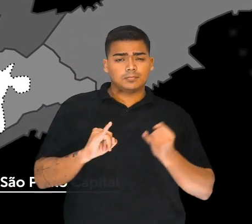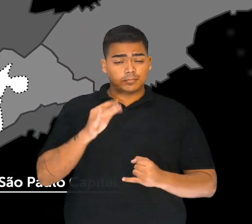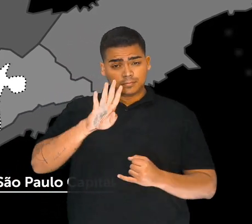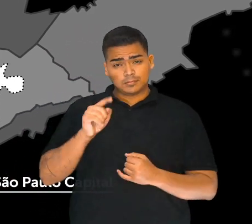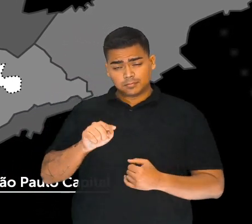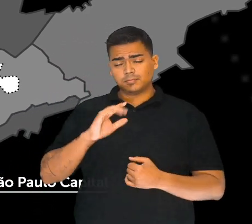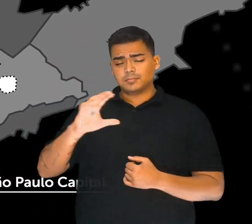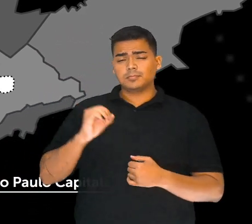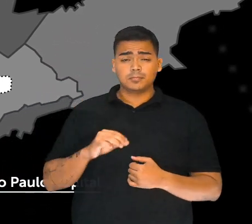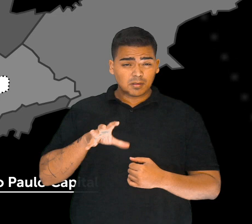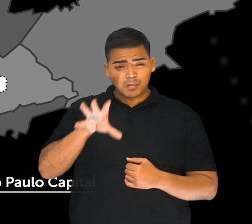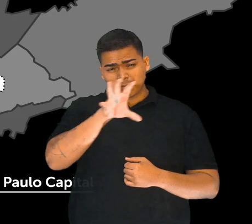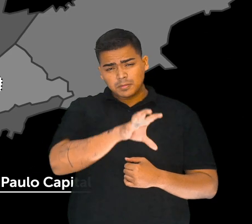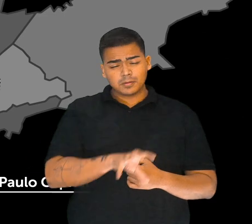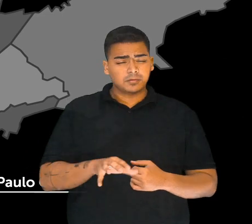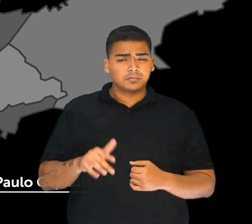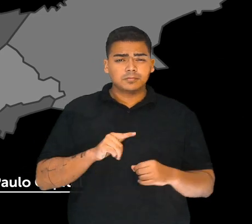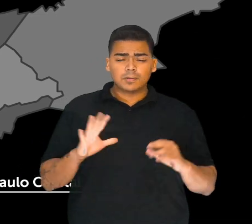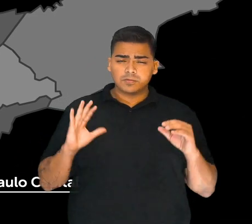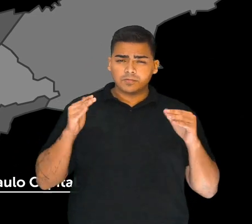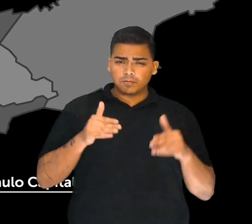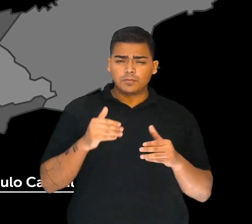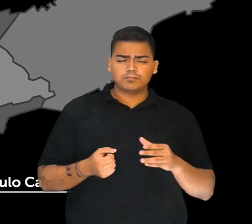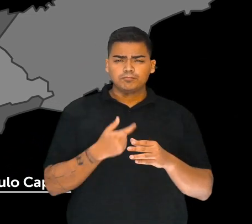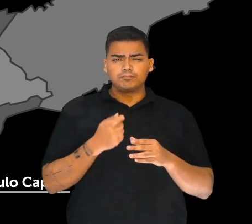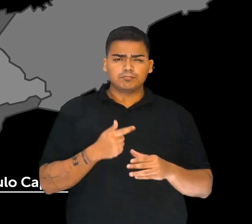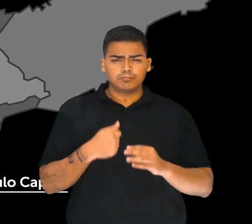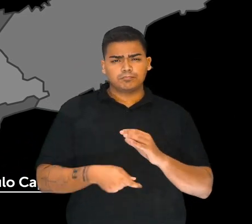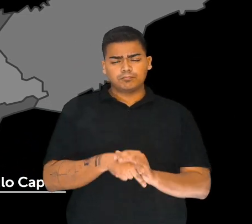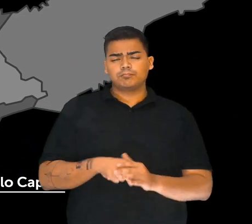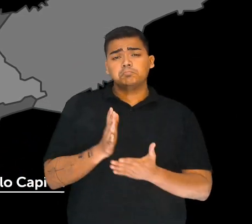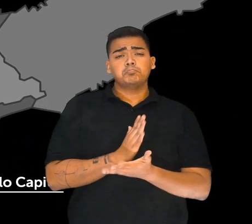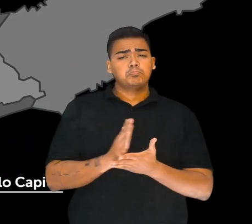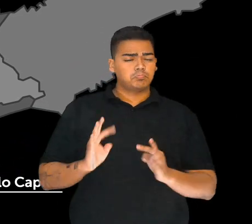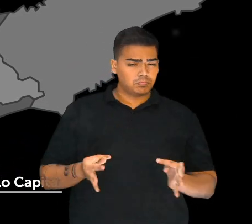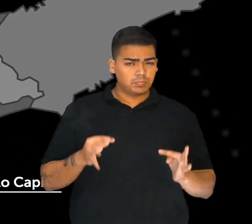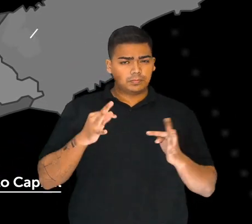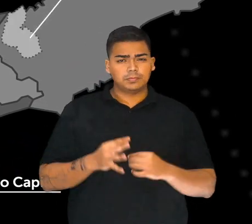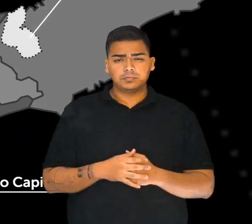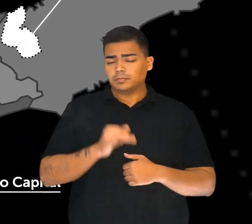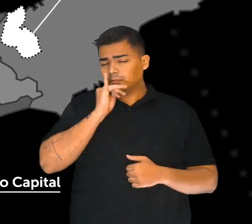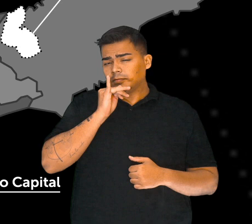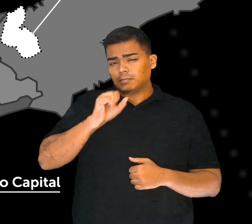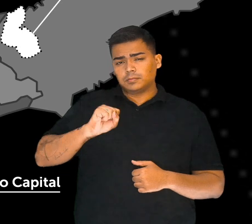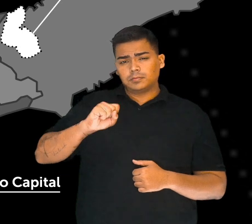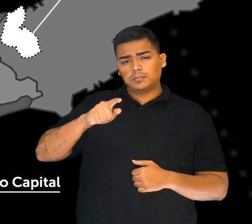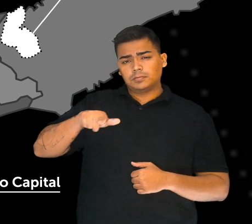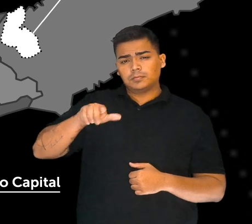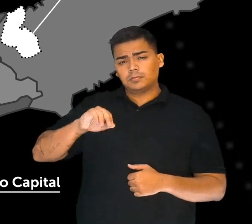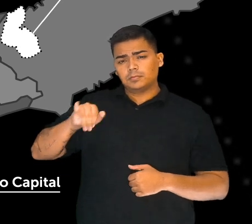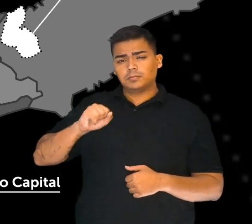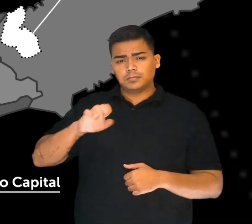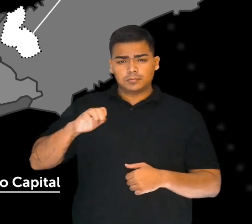indústria 4.0. Então, cada região também está se especializando para ser tema de fronteira em alguma tecnologia. São José, por exemplo,